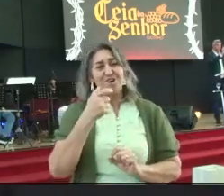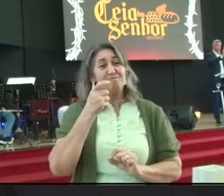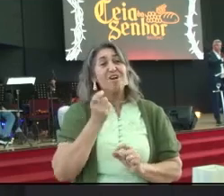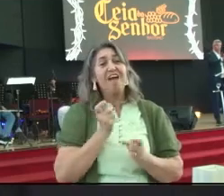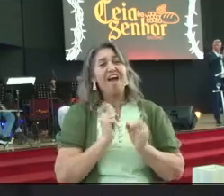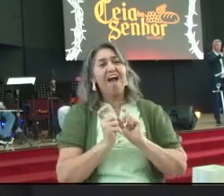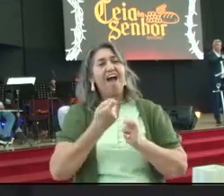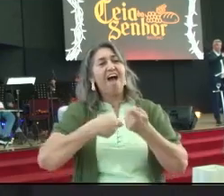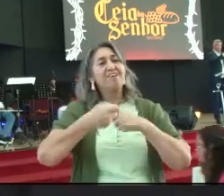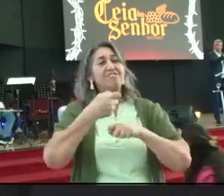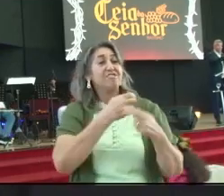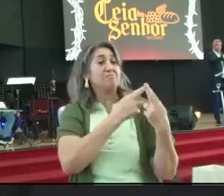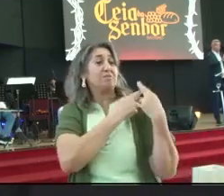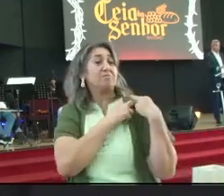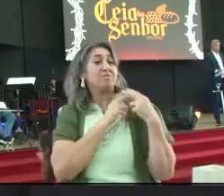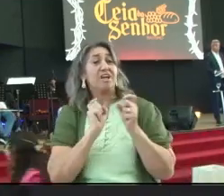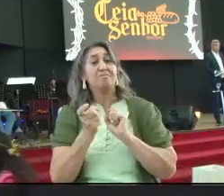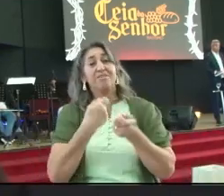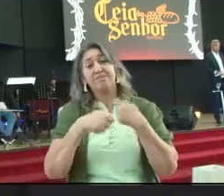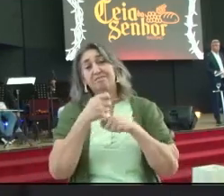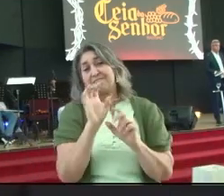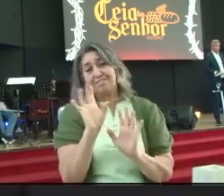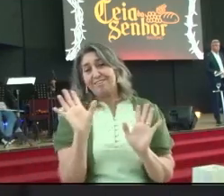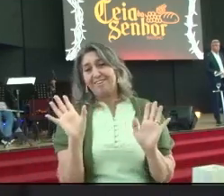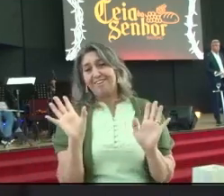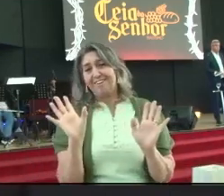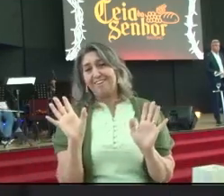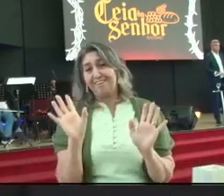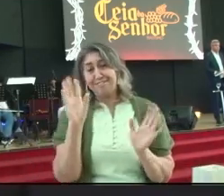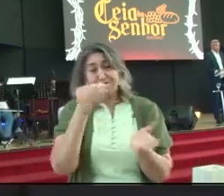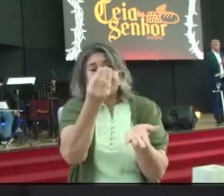Administradores do que Deus colocou em nossas mãos.